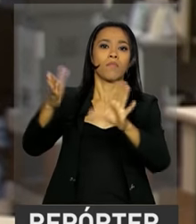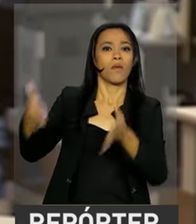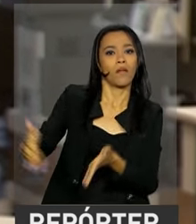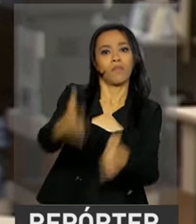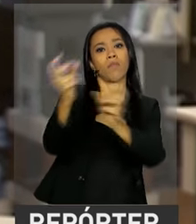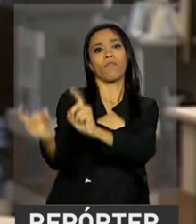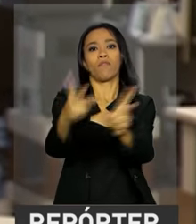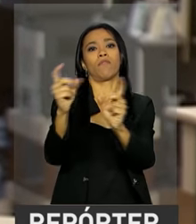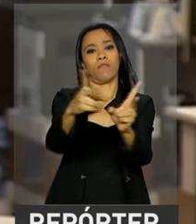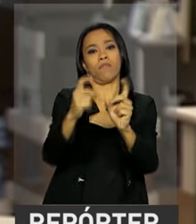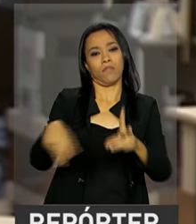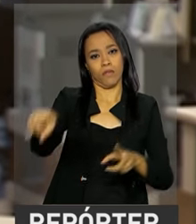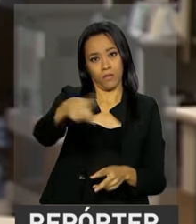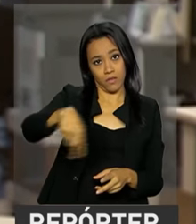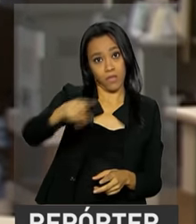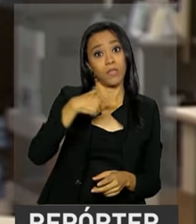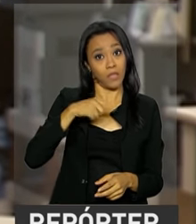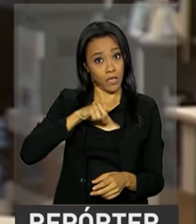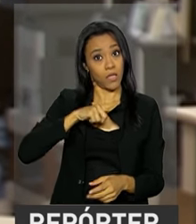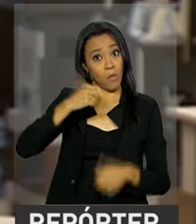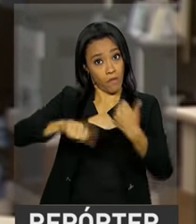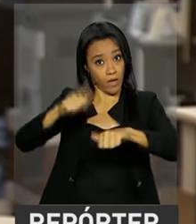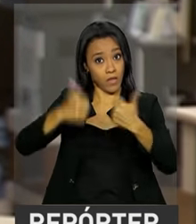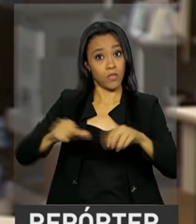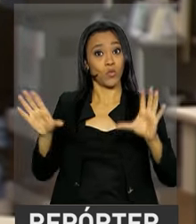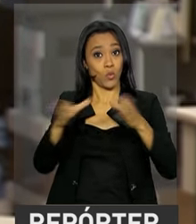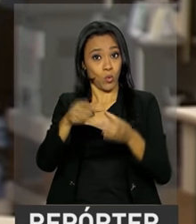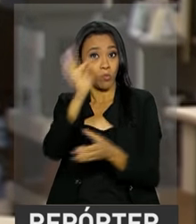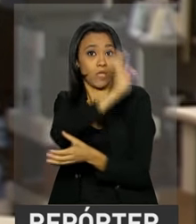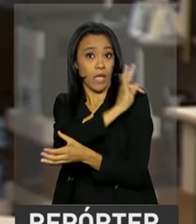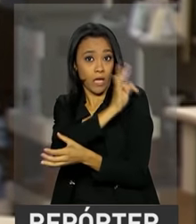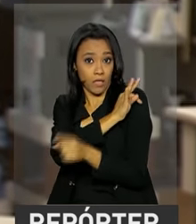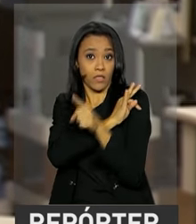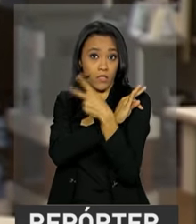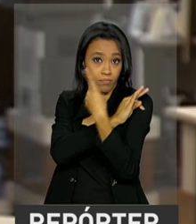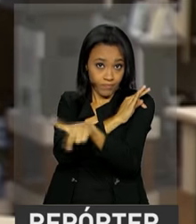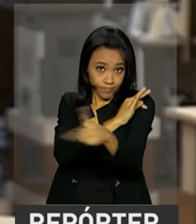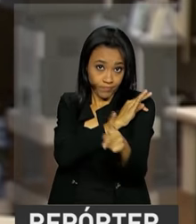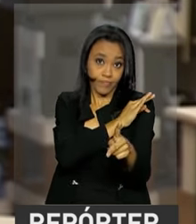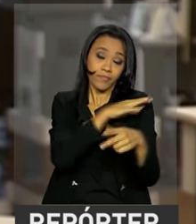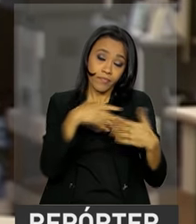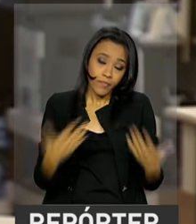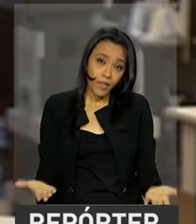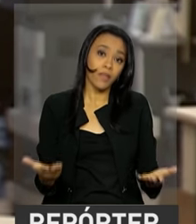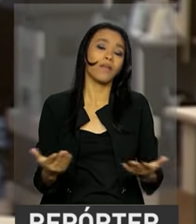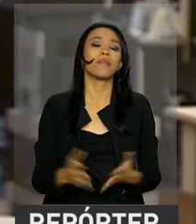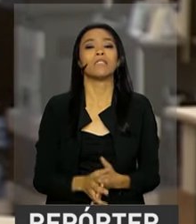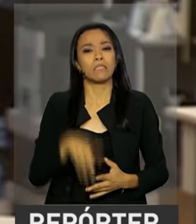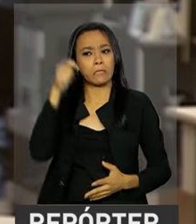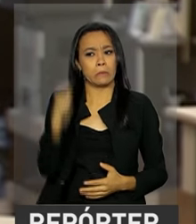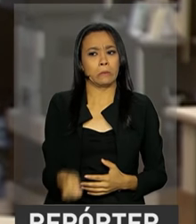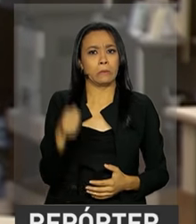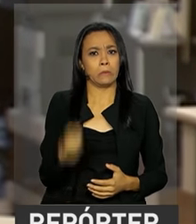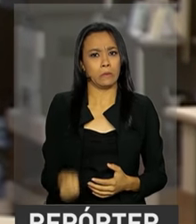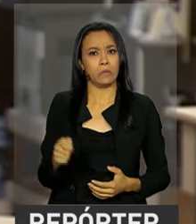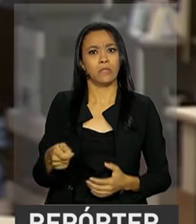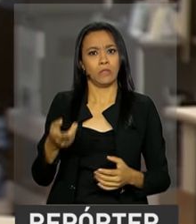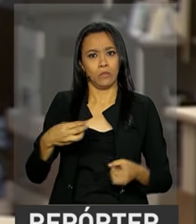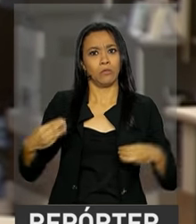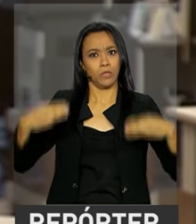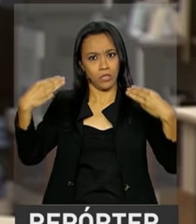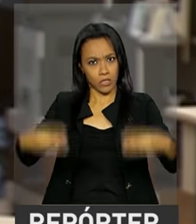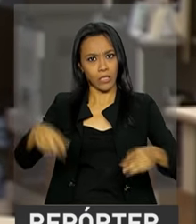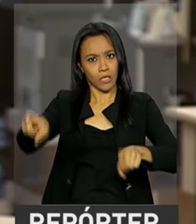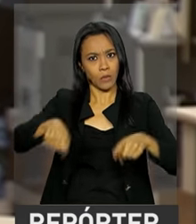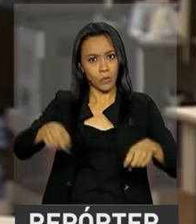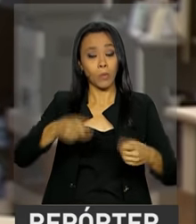a cadeia, além de passar por uma avaliação técnica em 100% de seu estoque. É isso, Renata. Jogo duro por parte do Ministério da